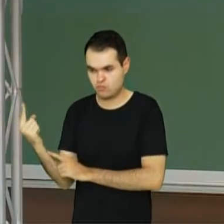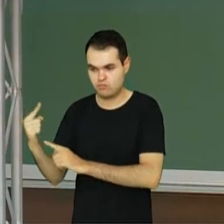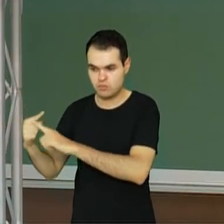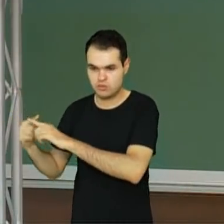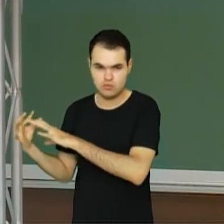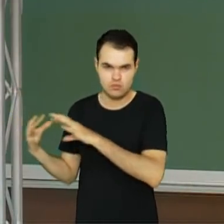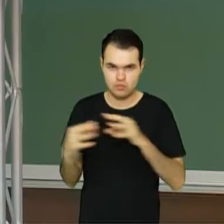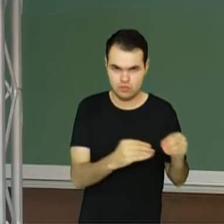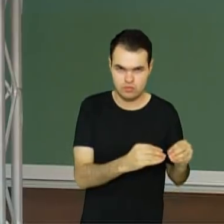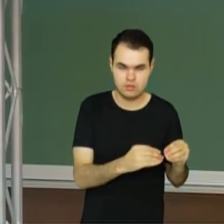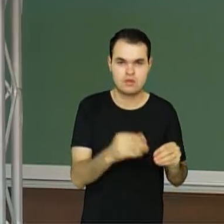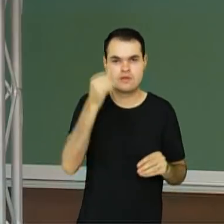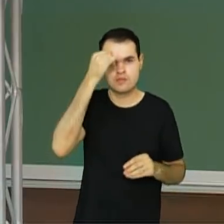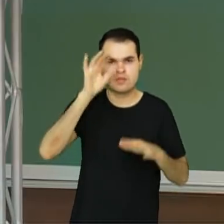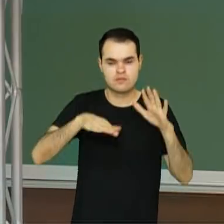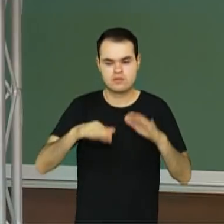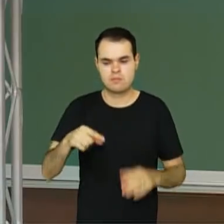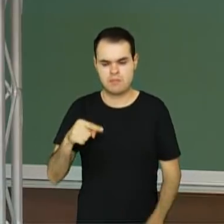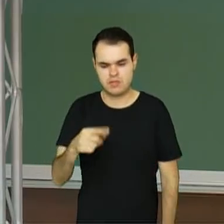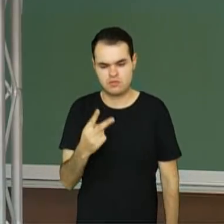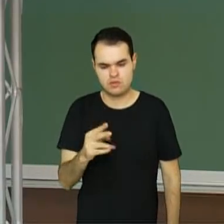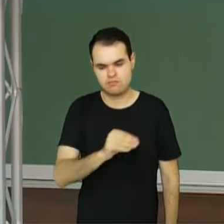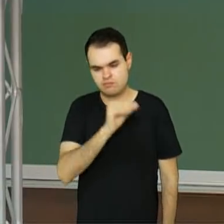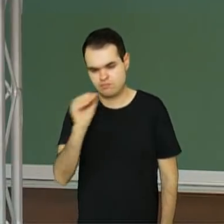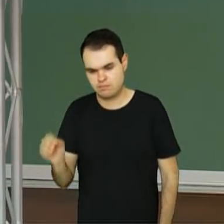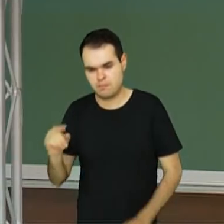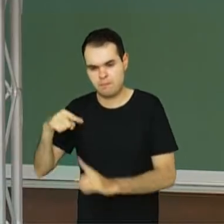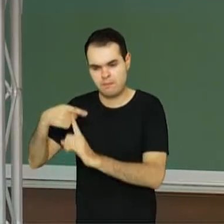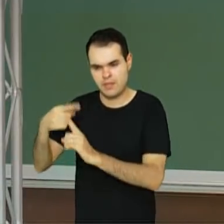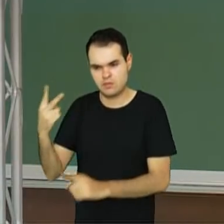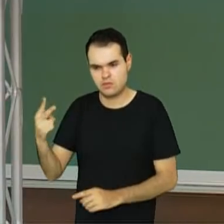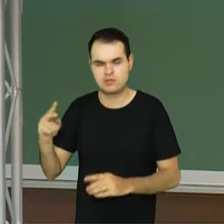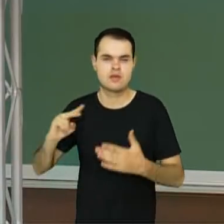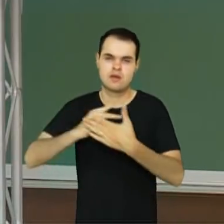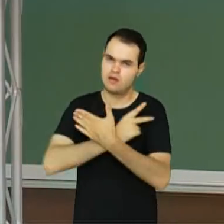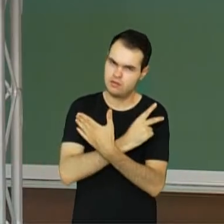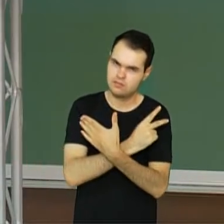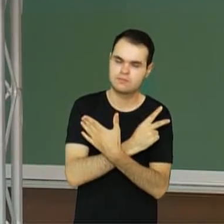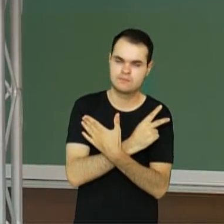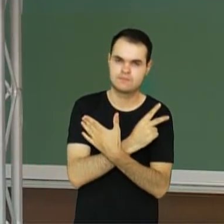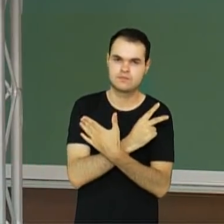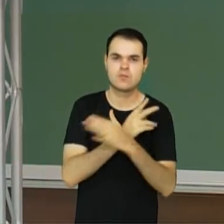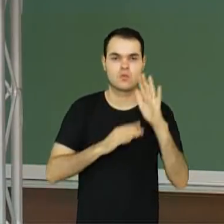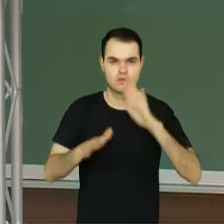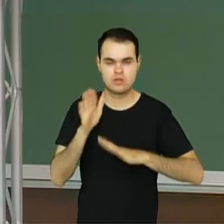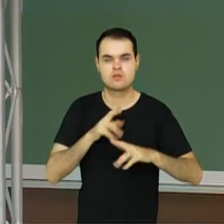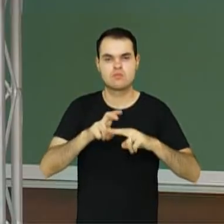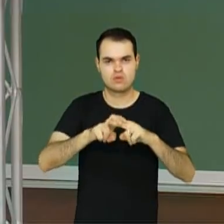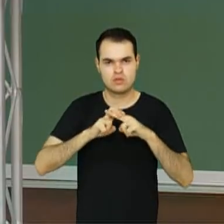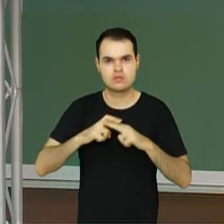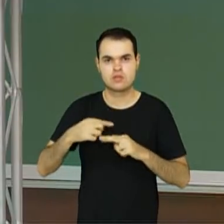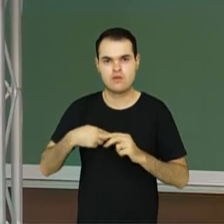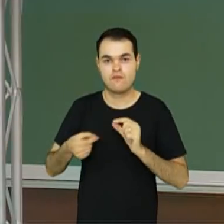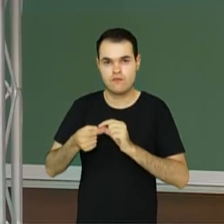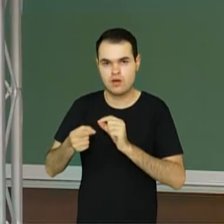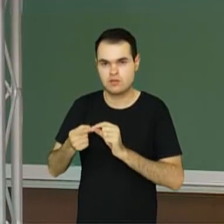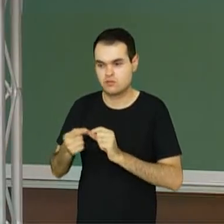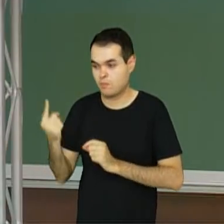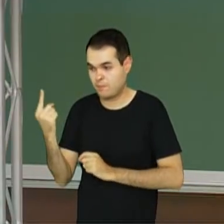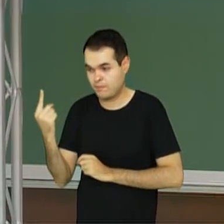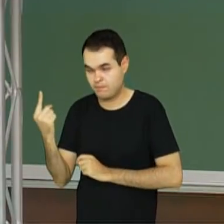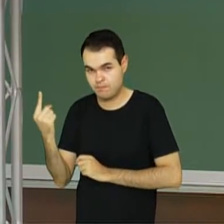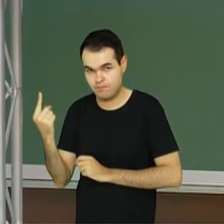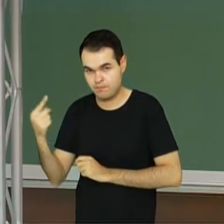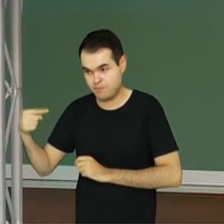de passar aqui, esse menos 2 passa para o outro lado mais 2 e fazer a conta errado. Tá? Por isso que eu acabo fazendo essa manobra do menos